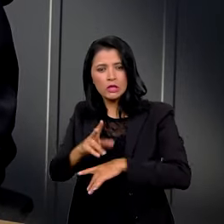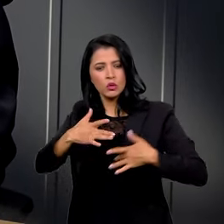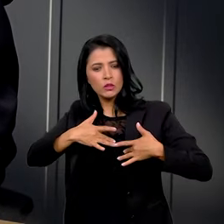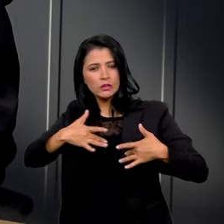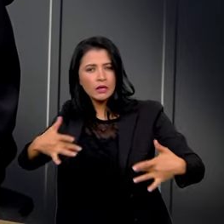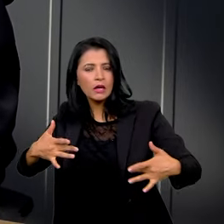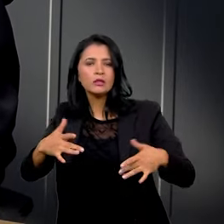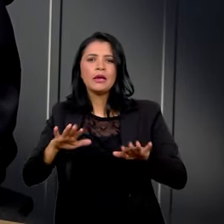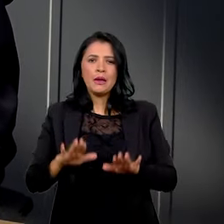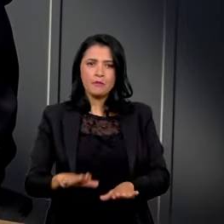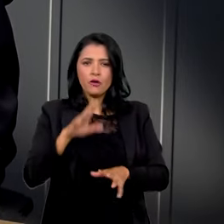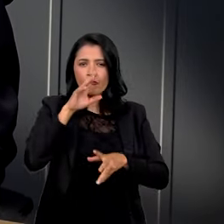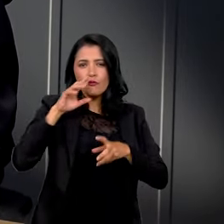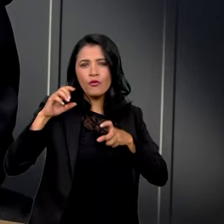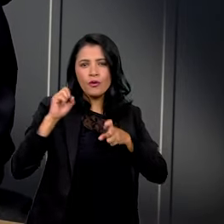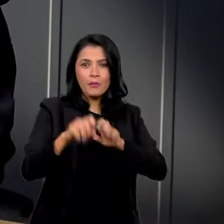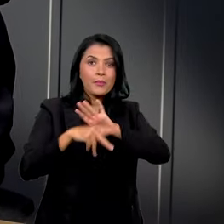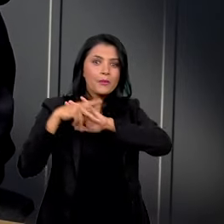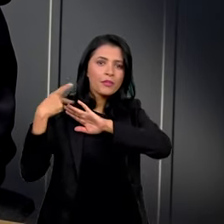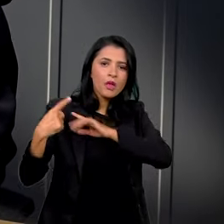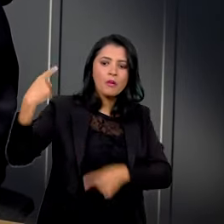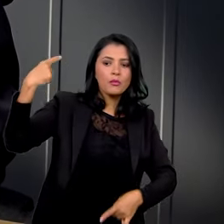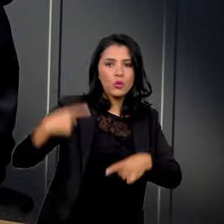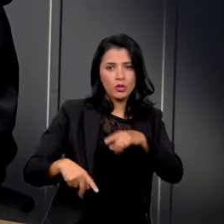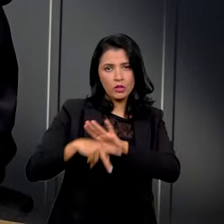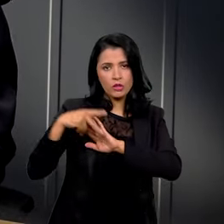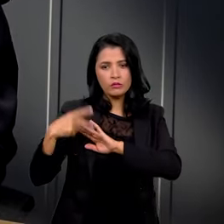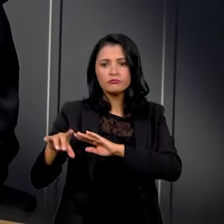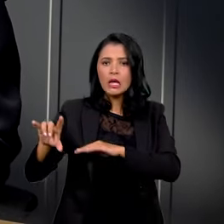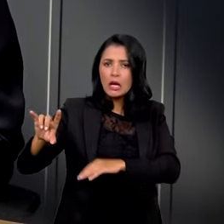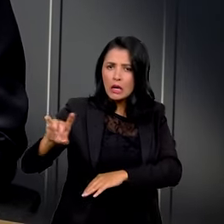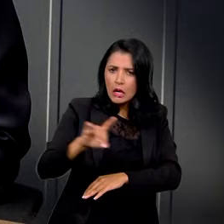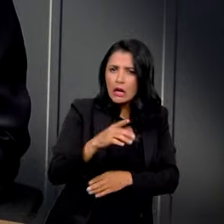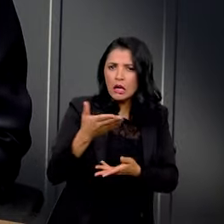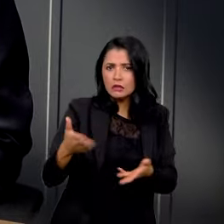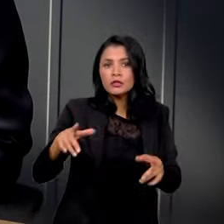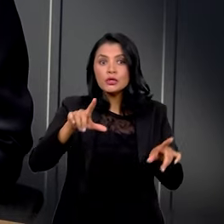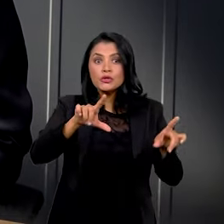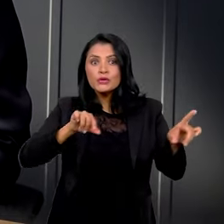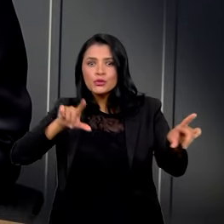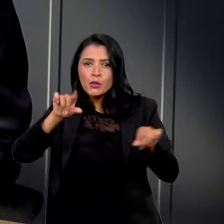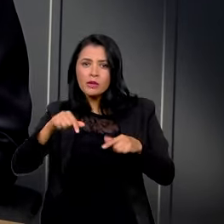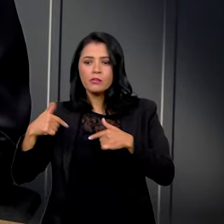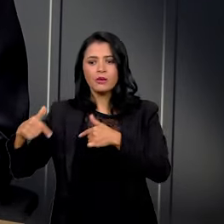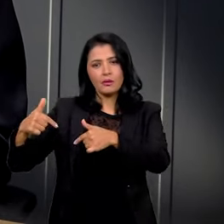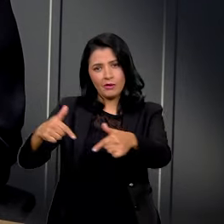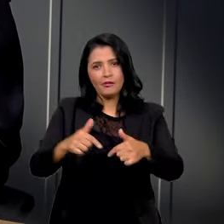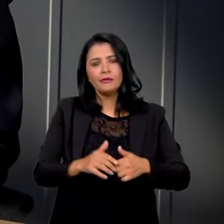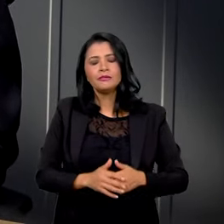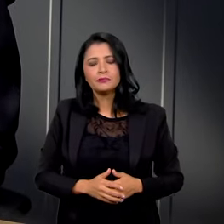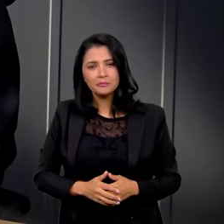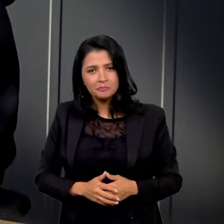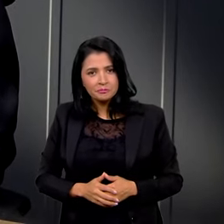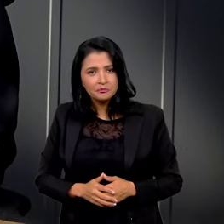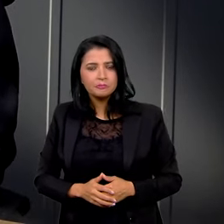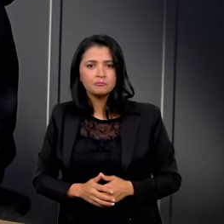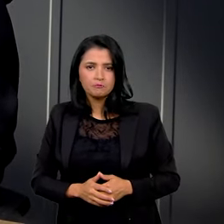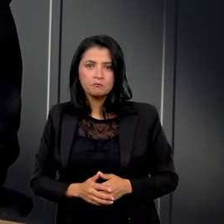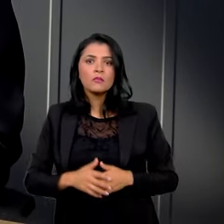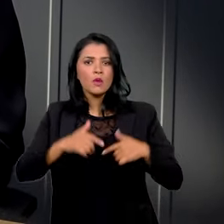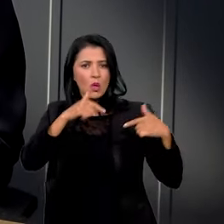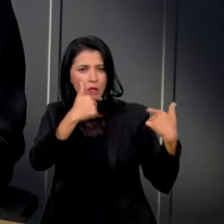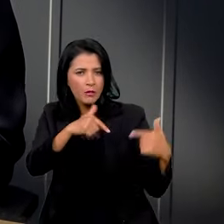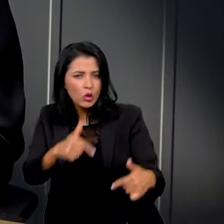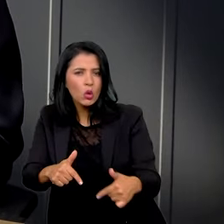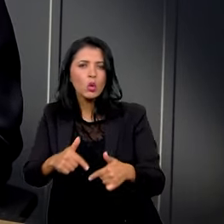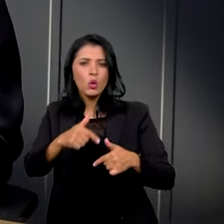solidariedade mas de fortalecimento da política pública né que cada um deles escolheu para est atuando né e a a os